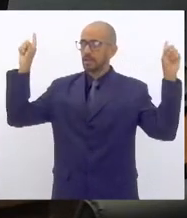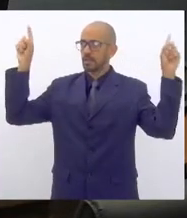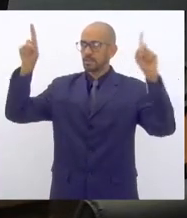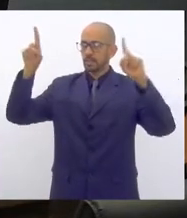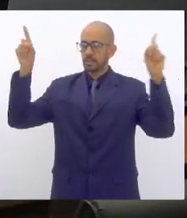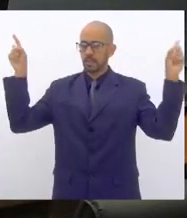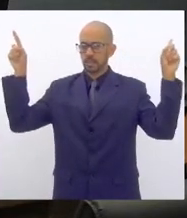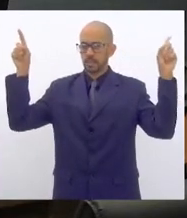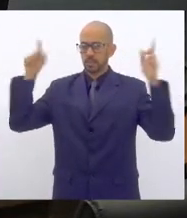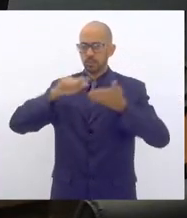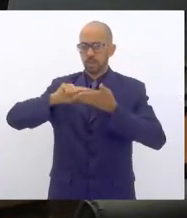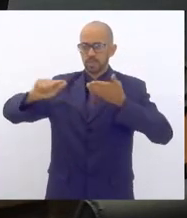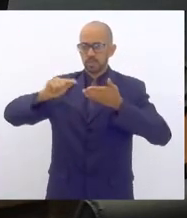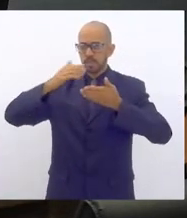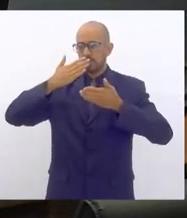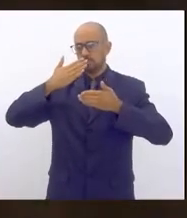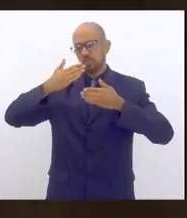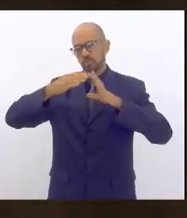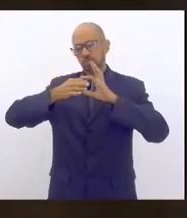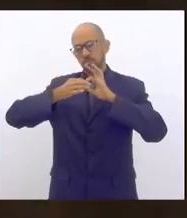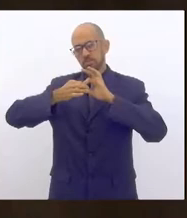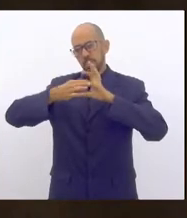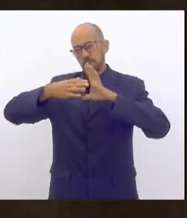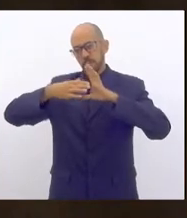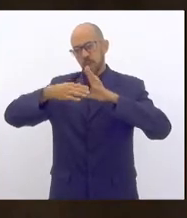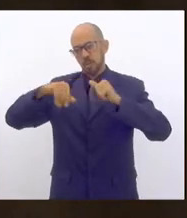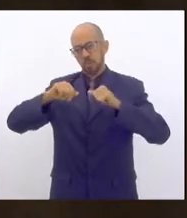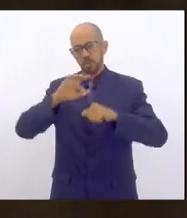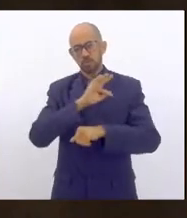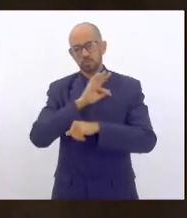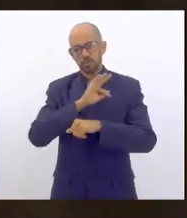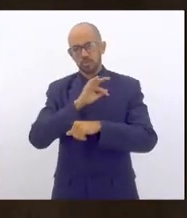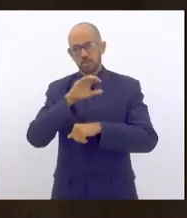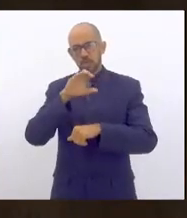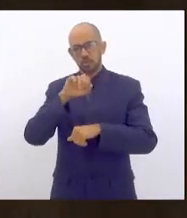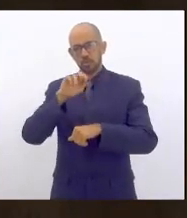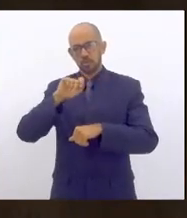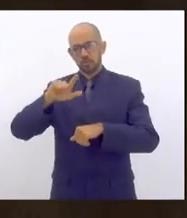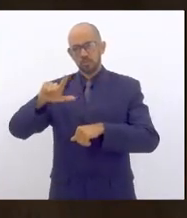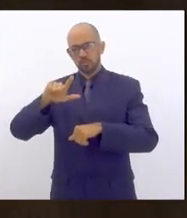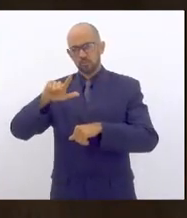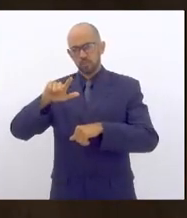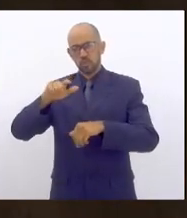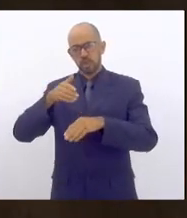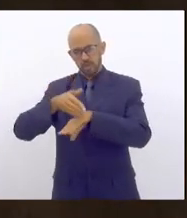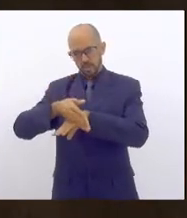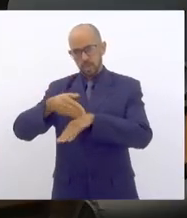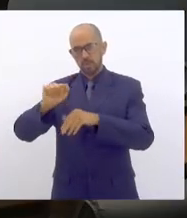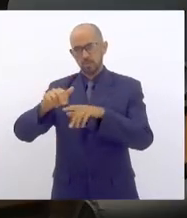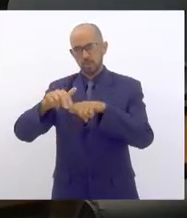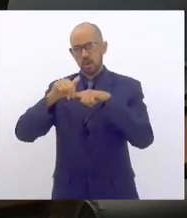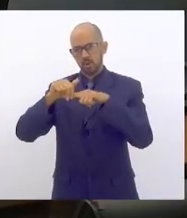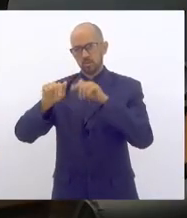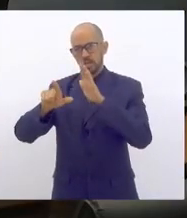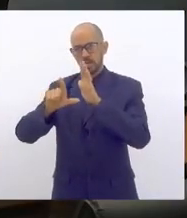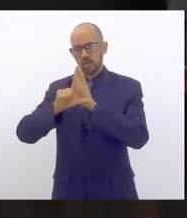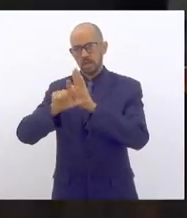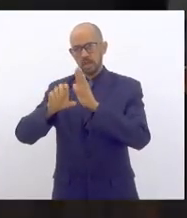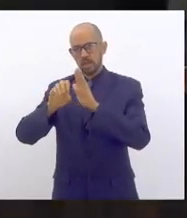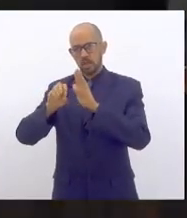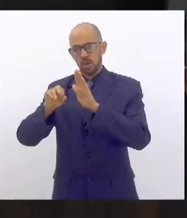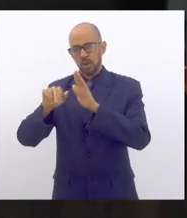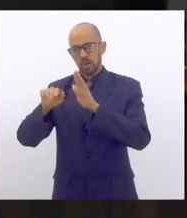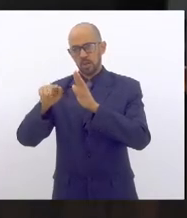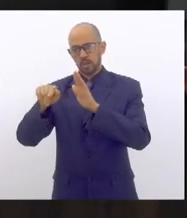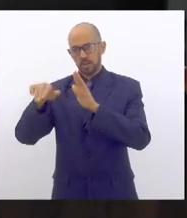vazia. Permitir que os policiais civis possam entrar por conta da lei orgânica, por favor. Não, eu sempre tenho